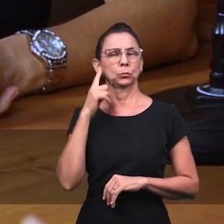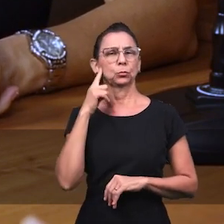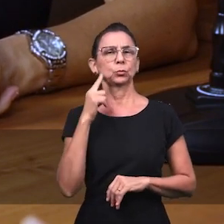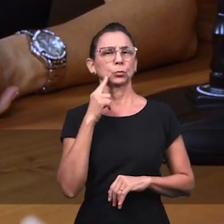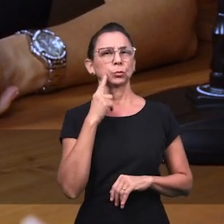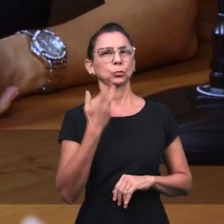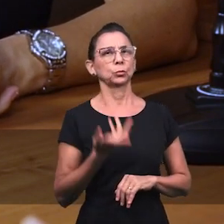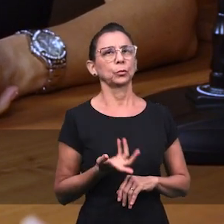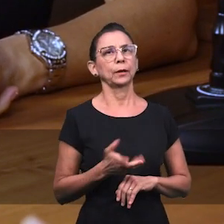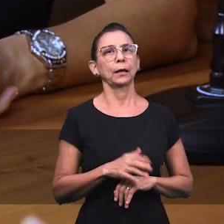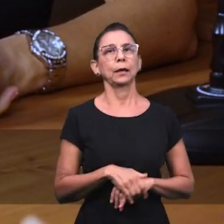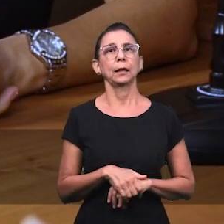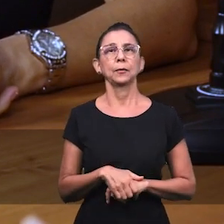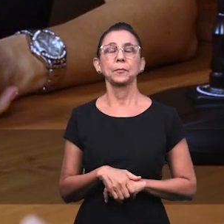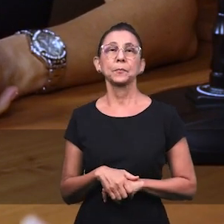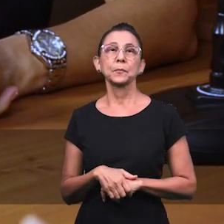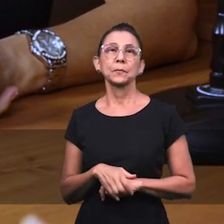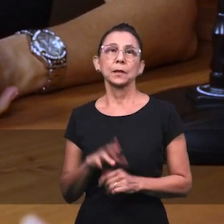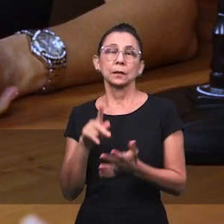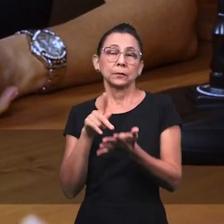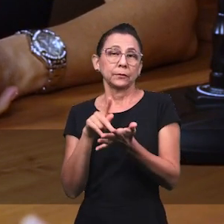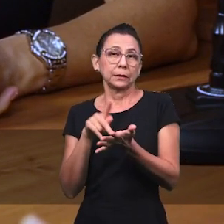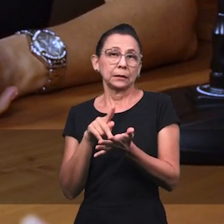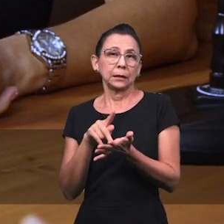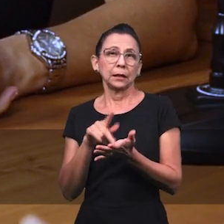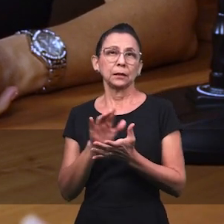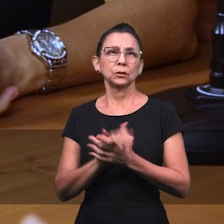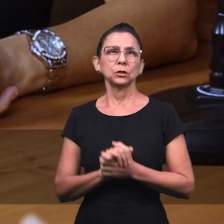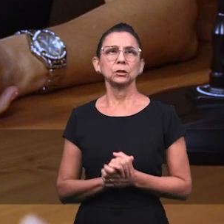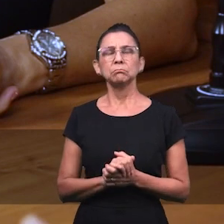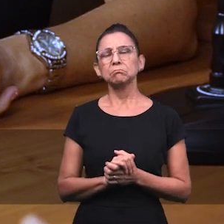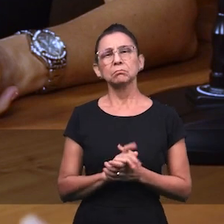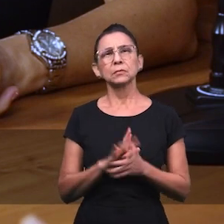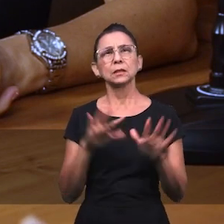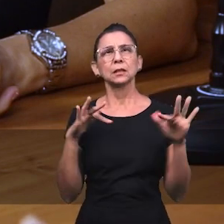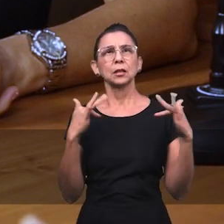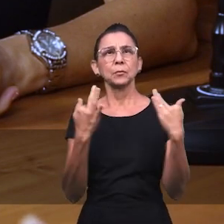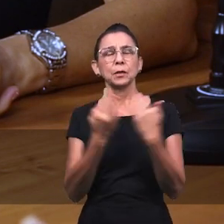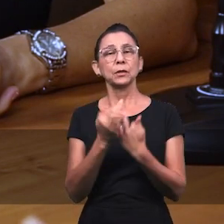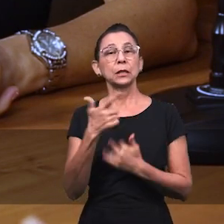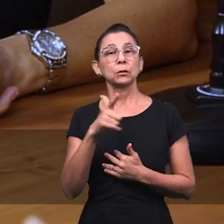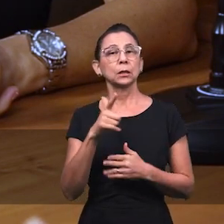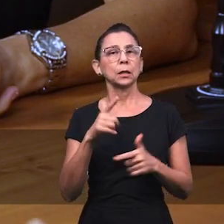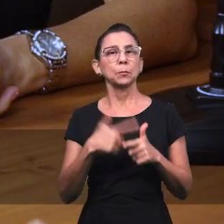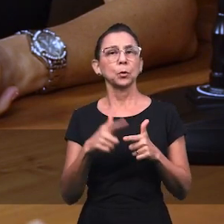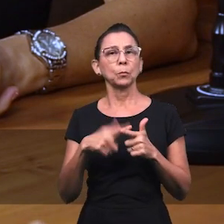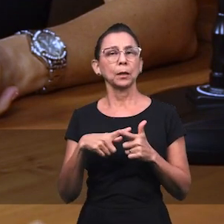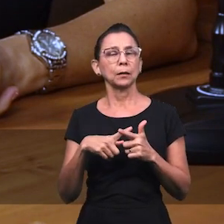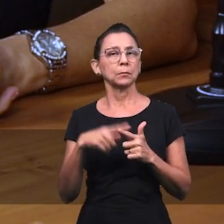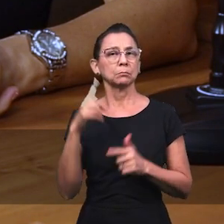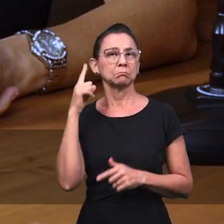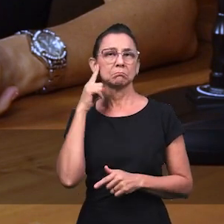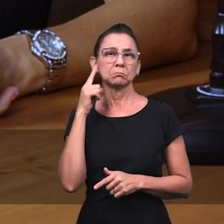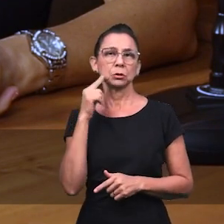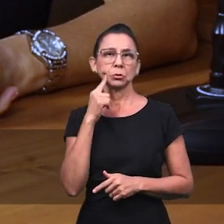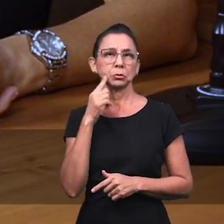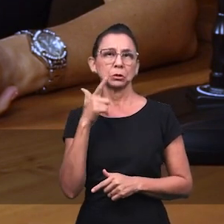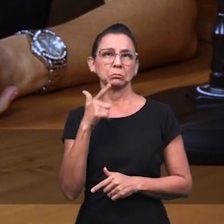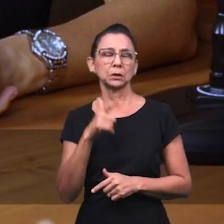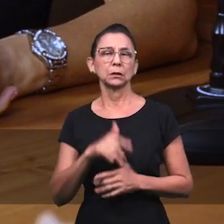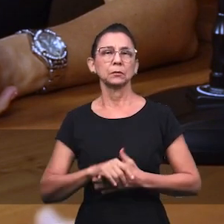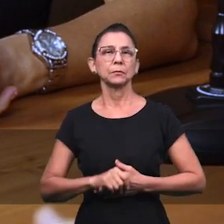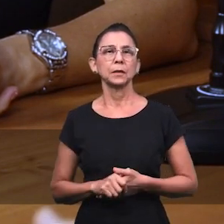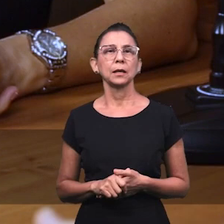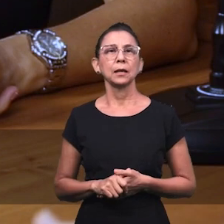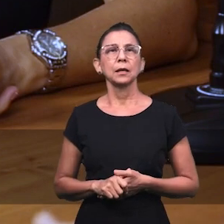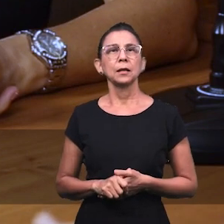Na verdade, a minha família não tem esse tipo de problema de deficiência. Para mim foi a primeira